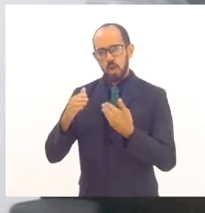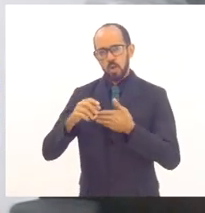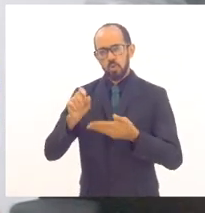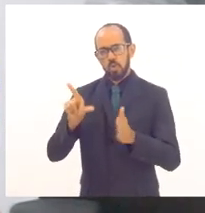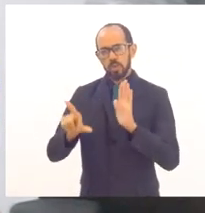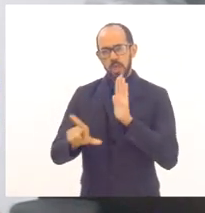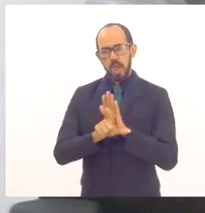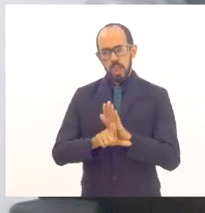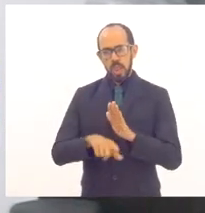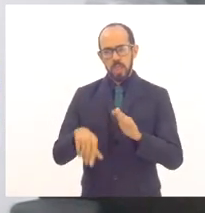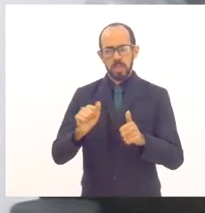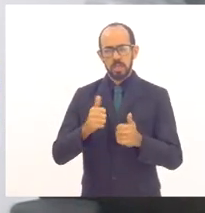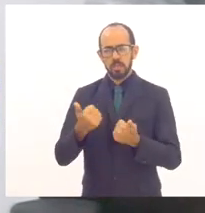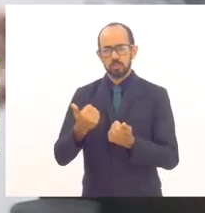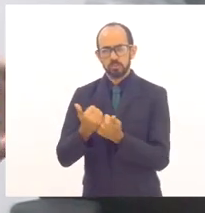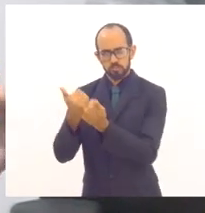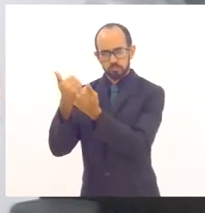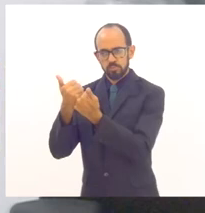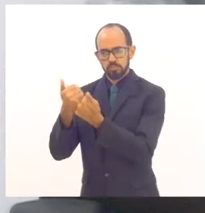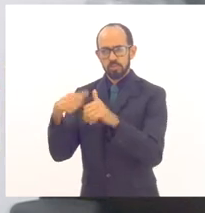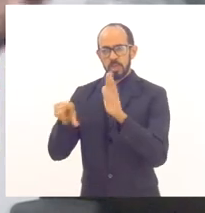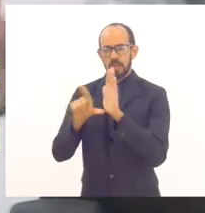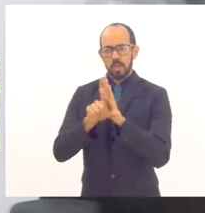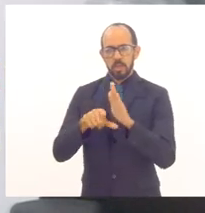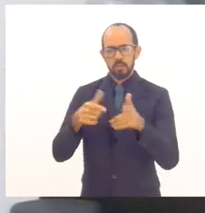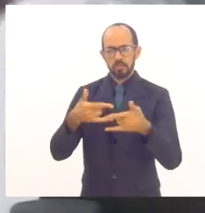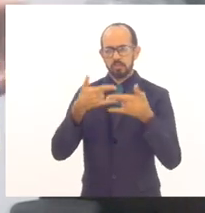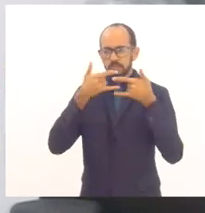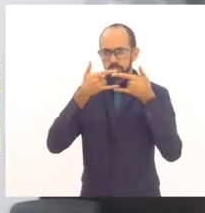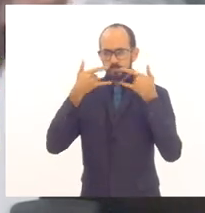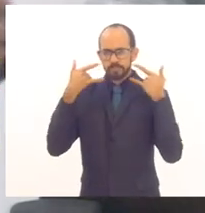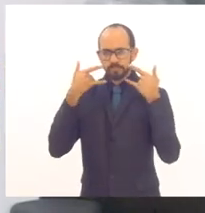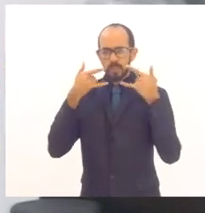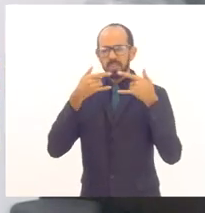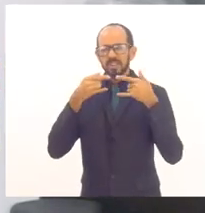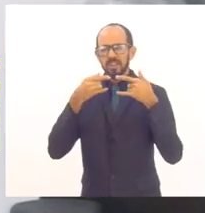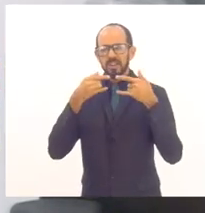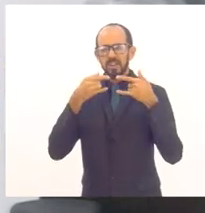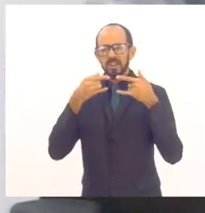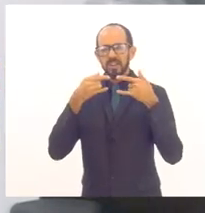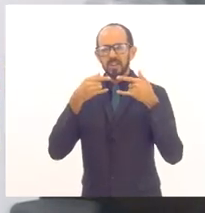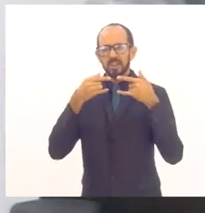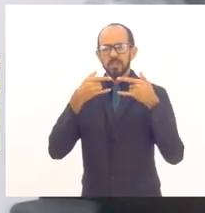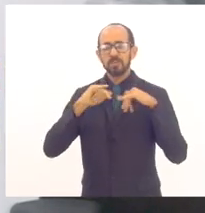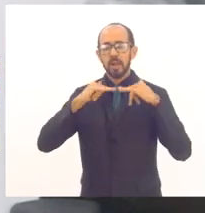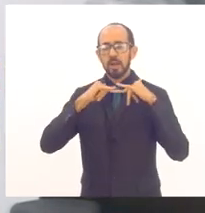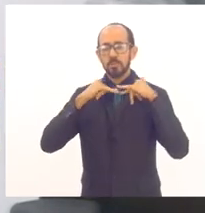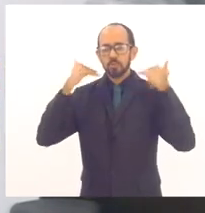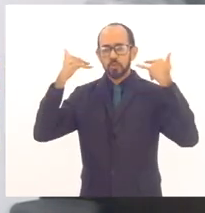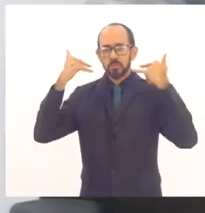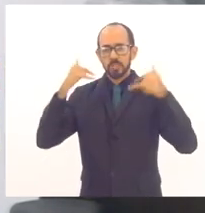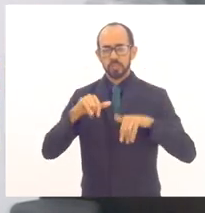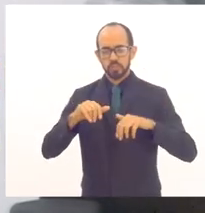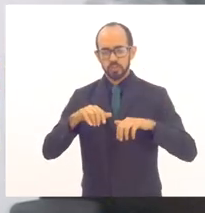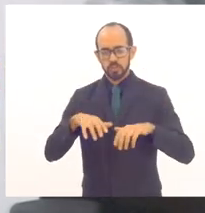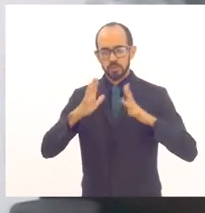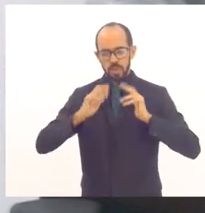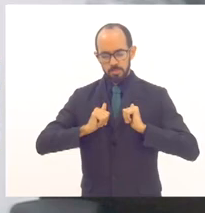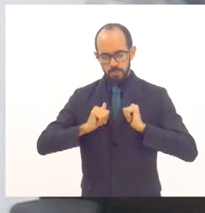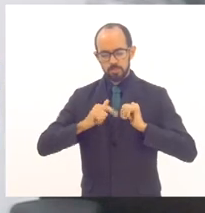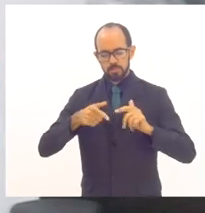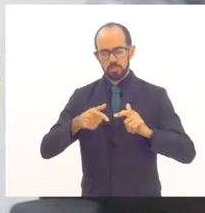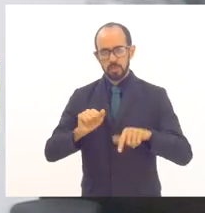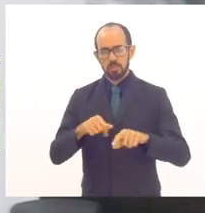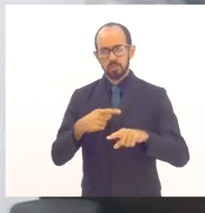lei do absorvente íntimo, higiênico, etc., que demorou um tempão para ser aprovada Eu até na